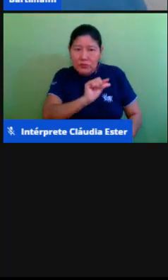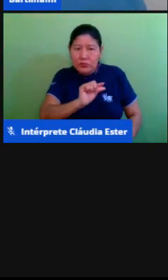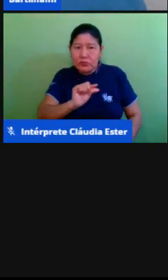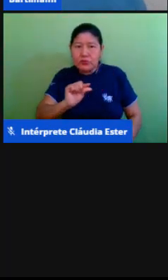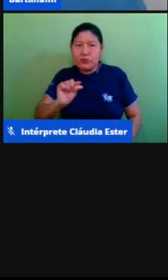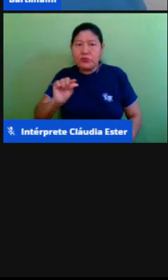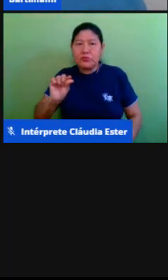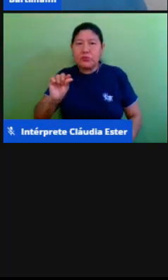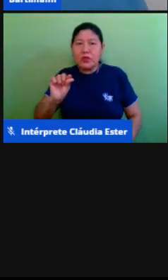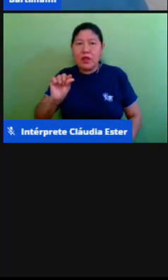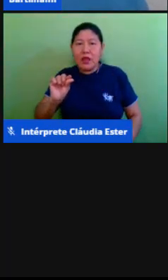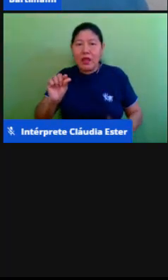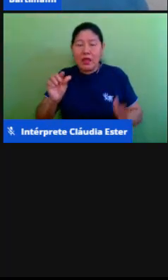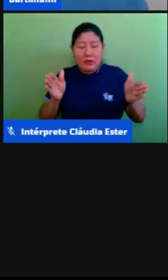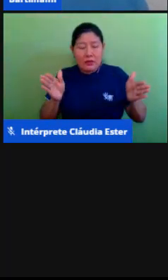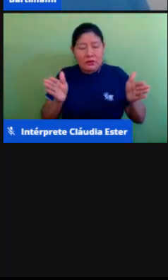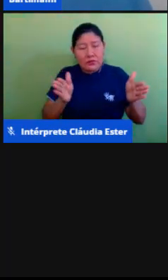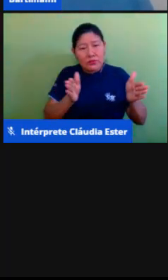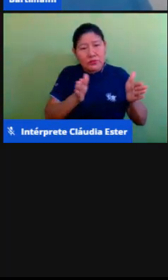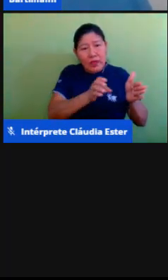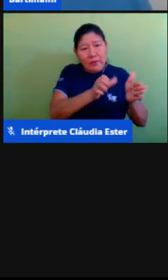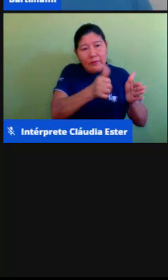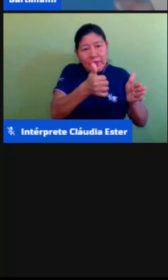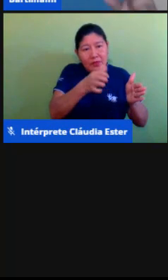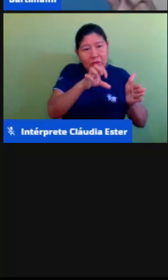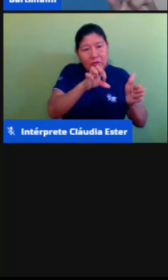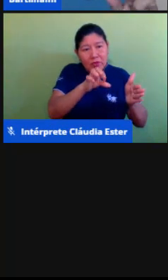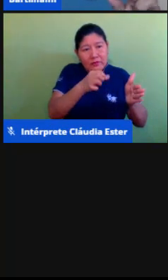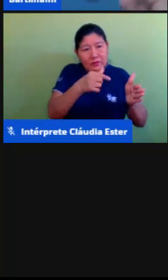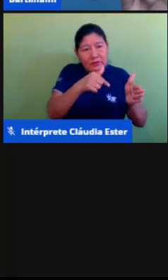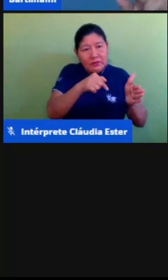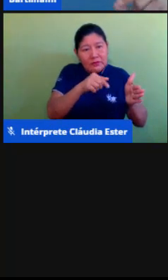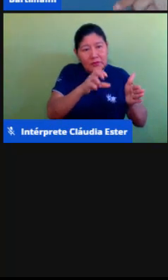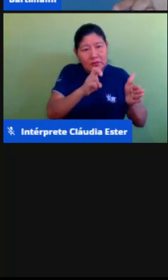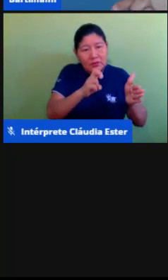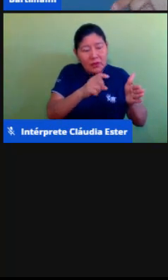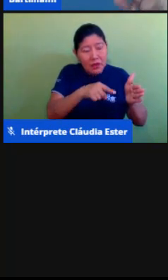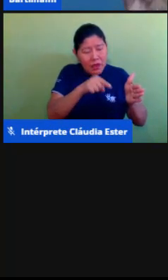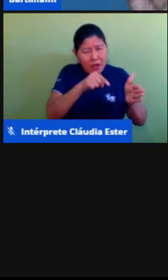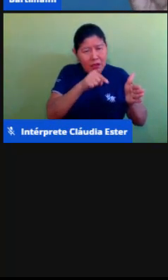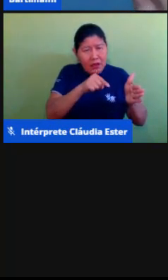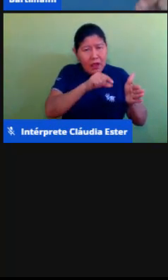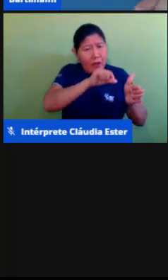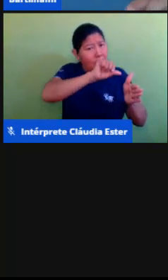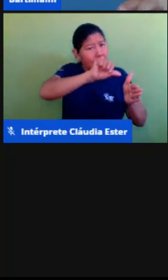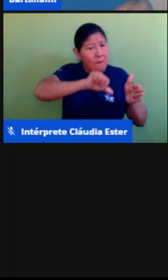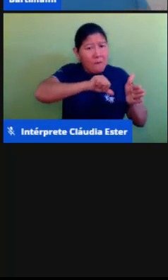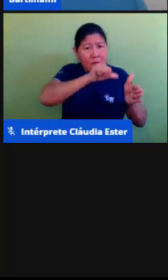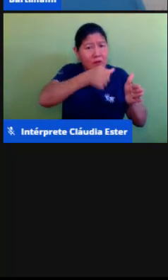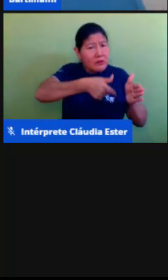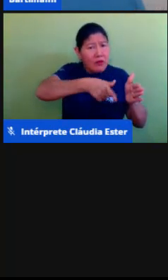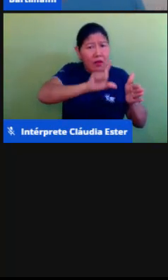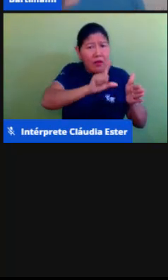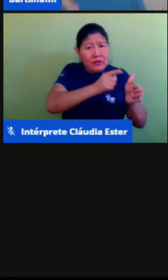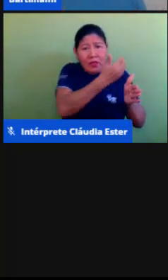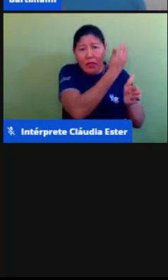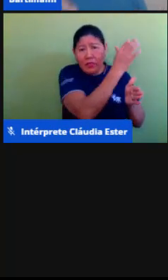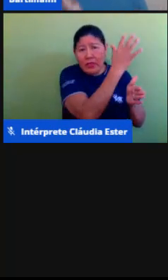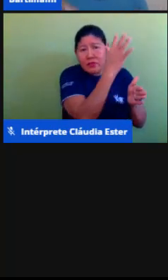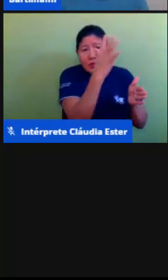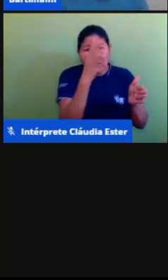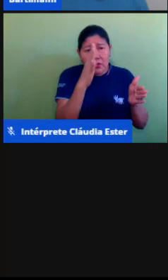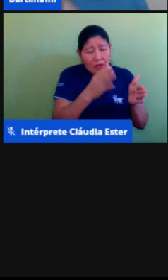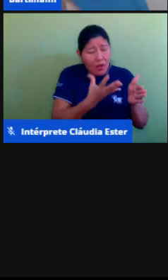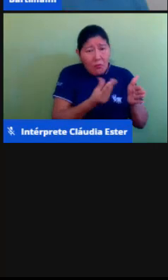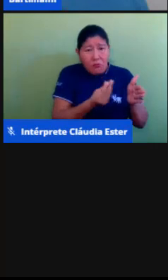para 1985. E daí você falou, nossa, aqui mudou muito. Era uma área florestal, agora